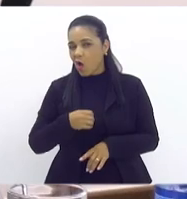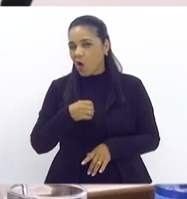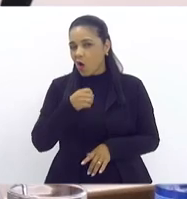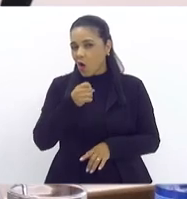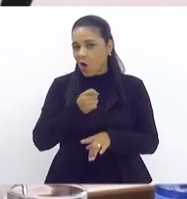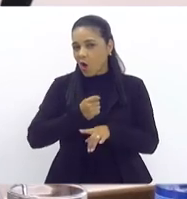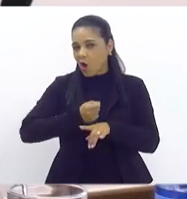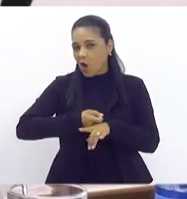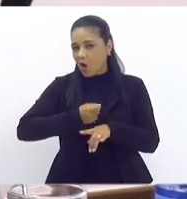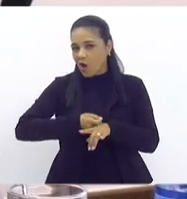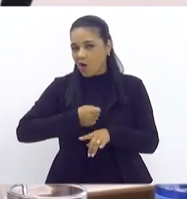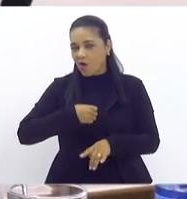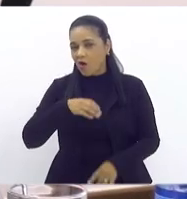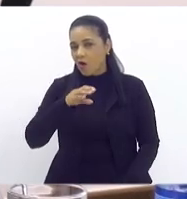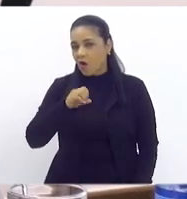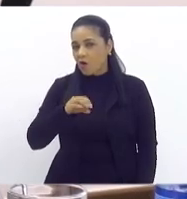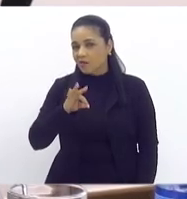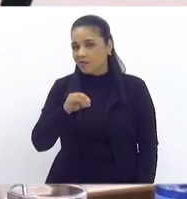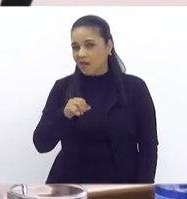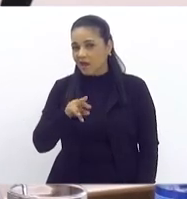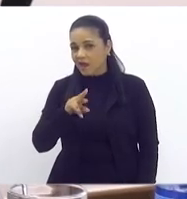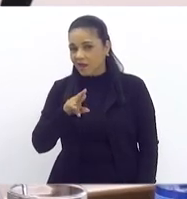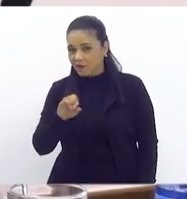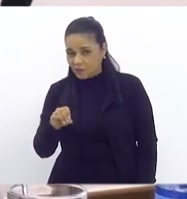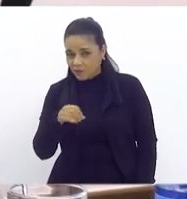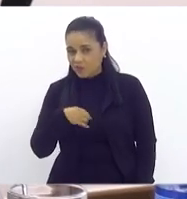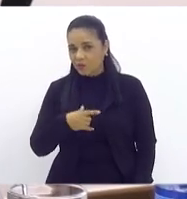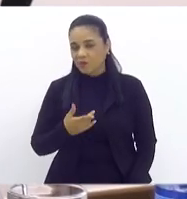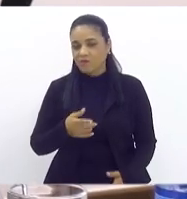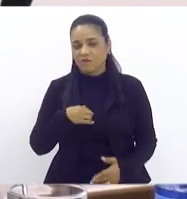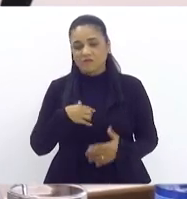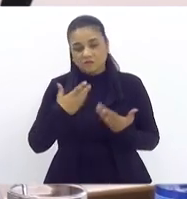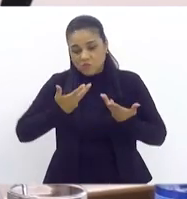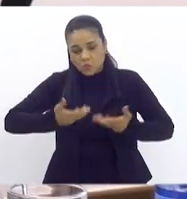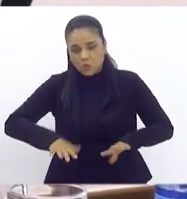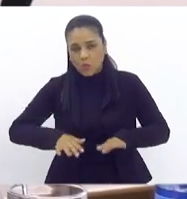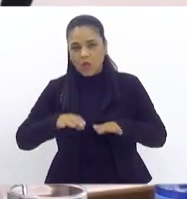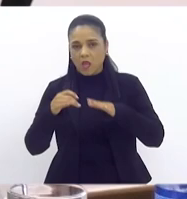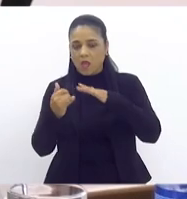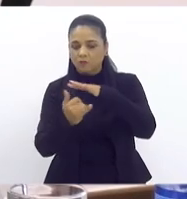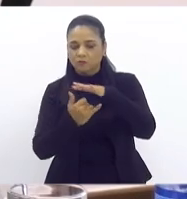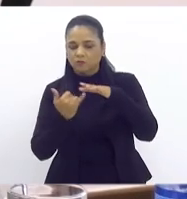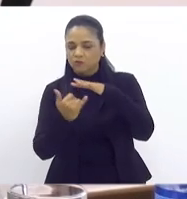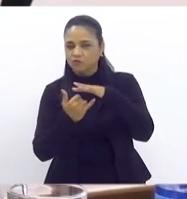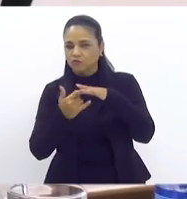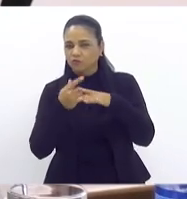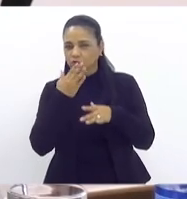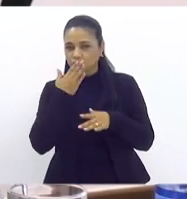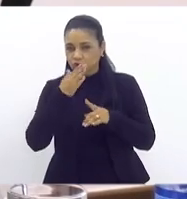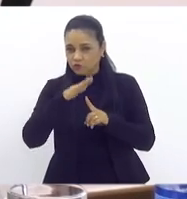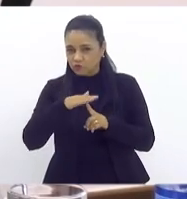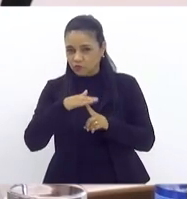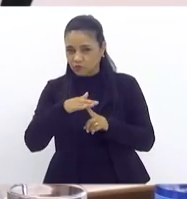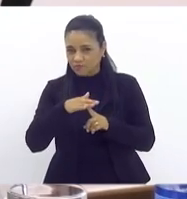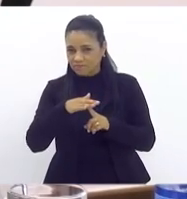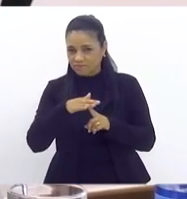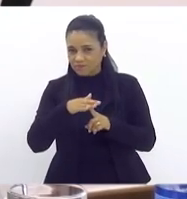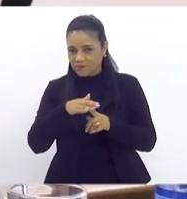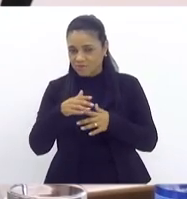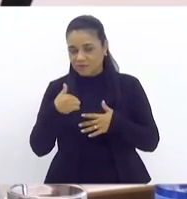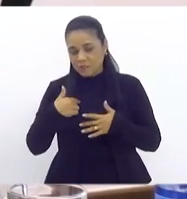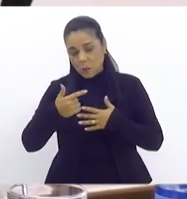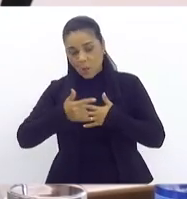não poderia não querer esse tipo de Instituto nefasto para você não fazer papel